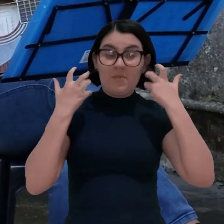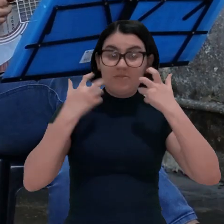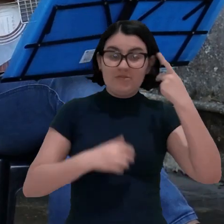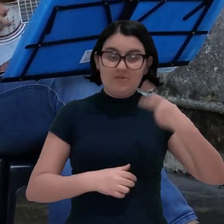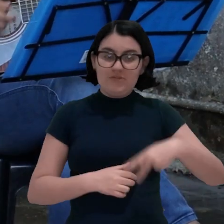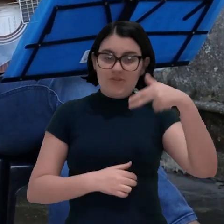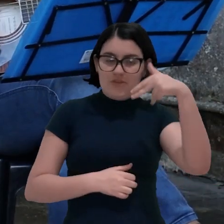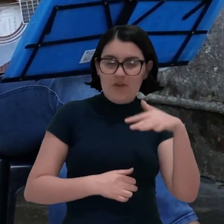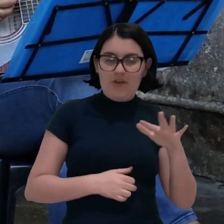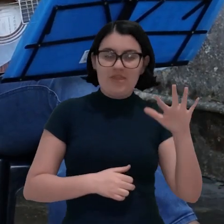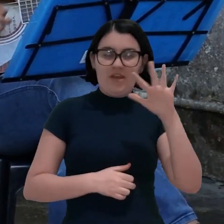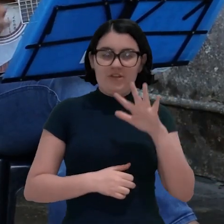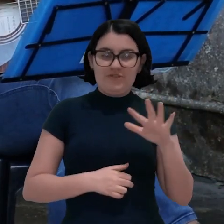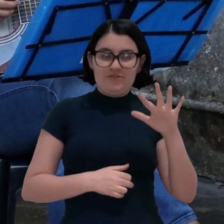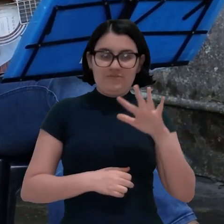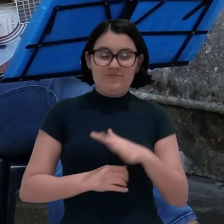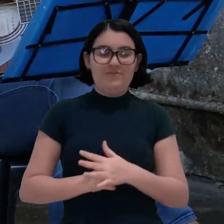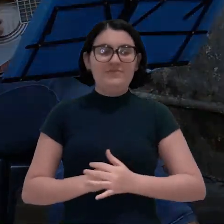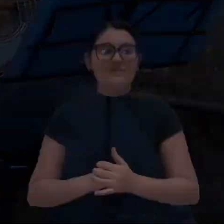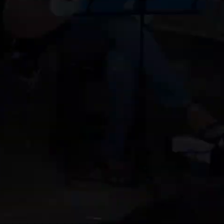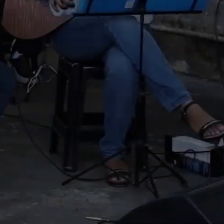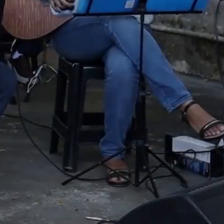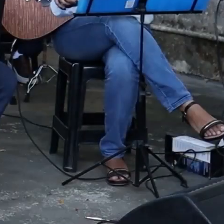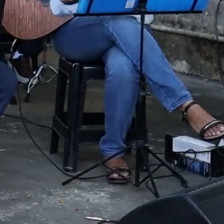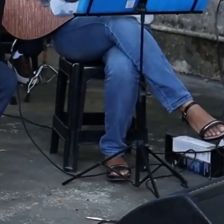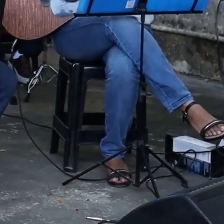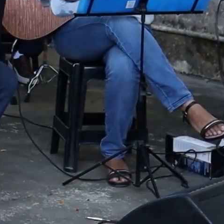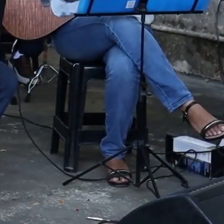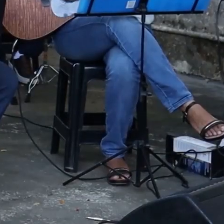Luz traz um show de músicas nordestinas.